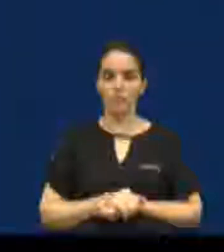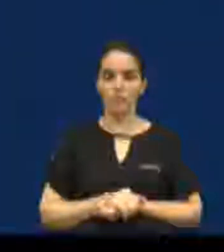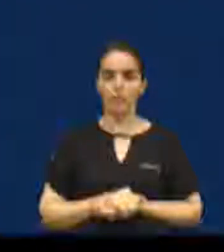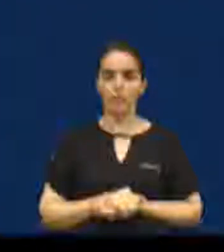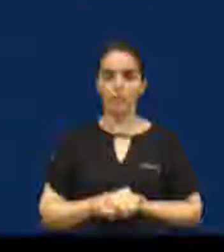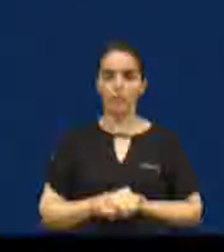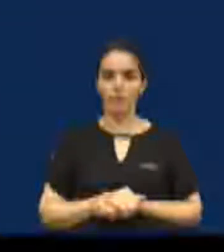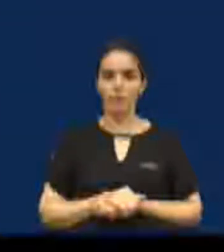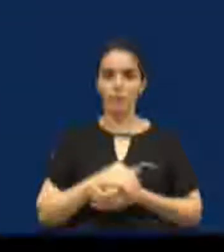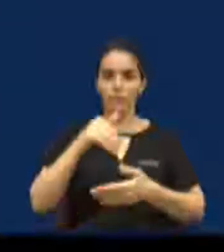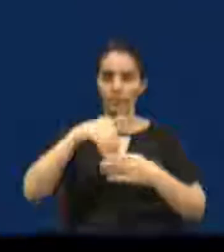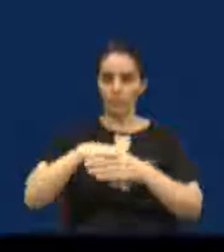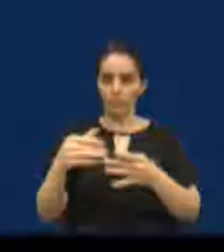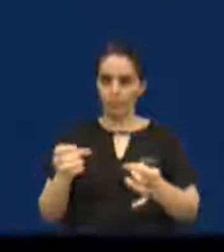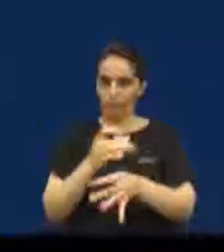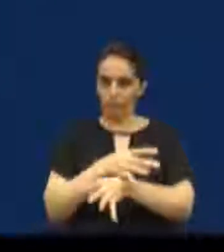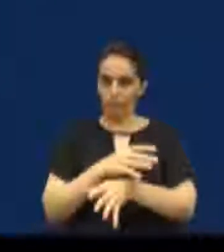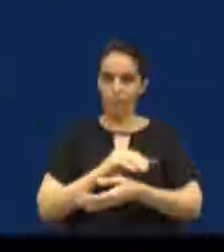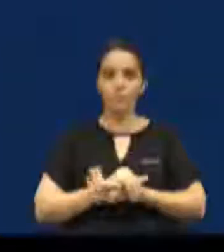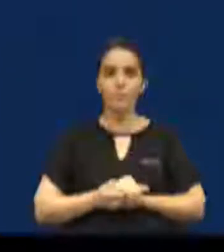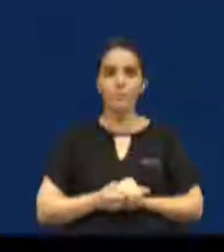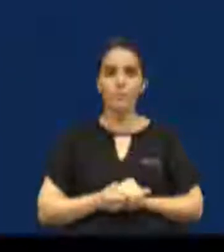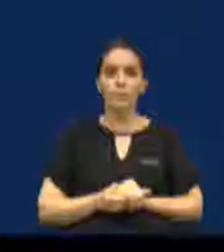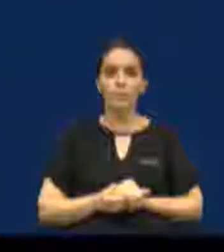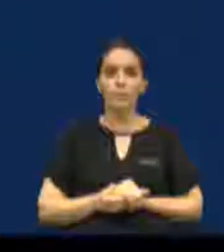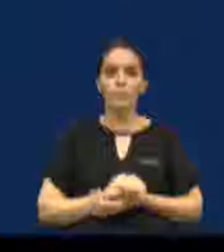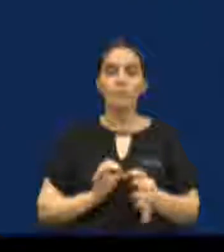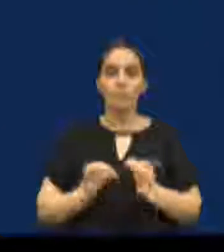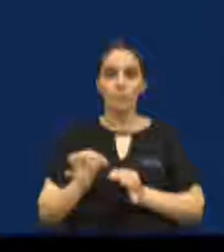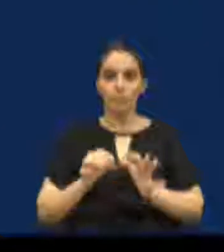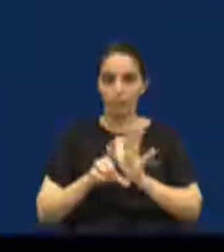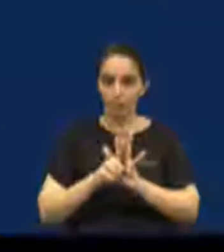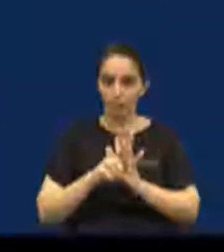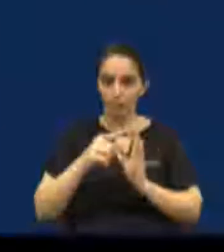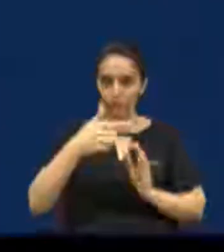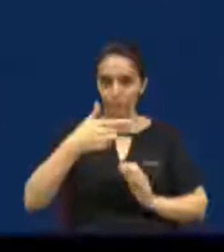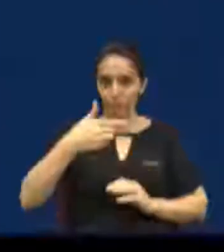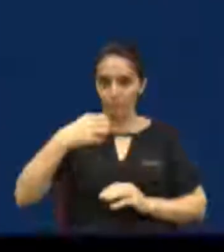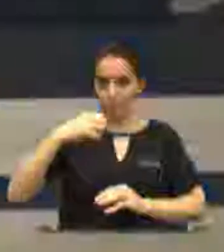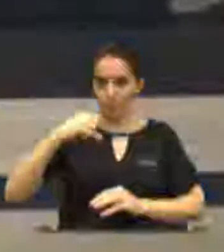Está encerrada a votação. O projeto de lei